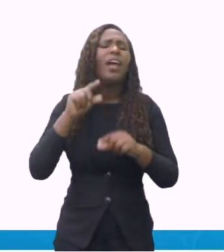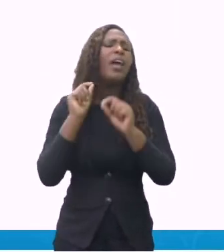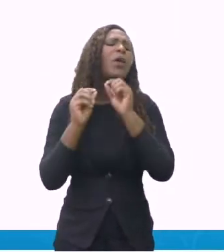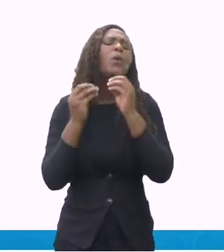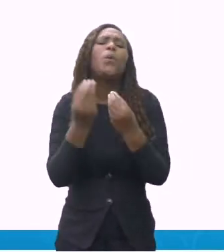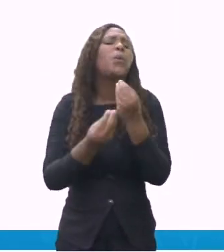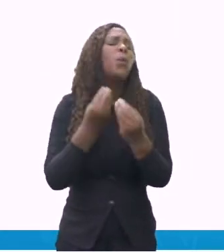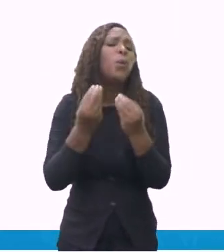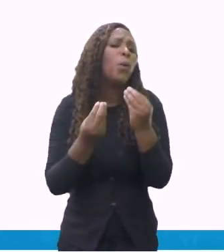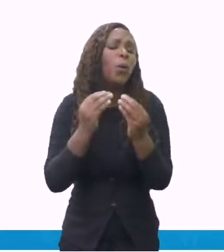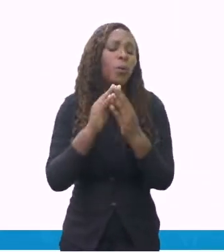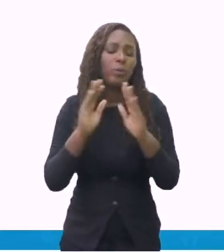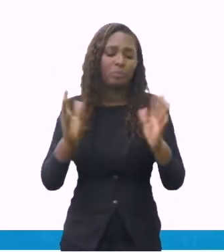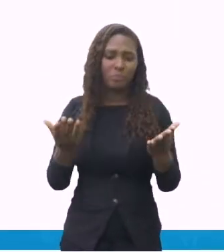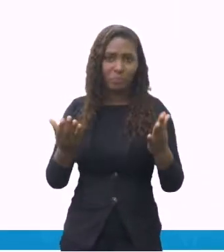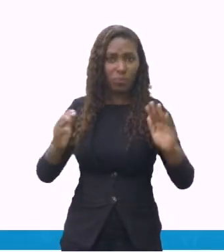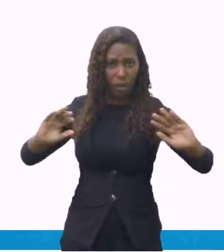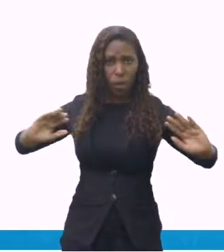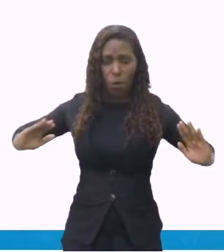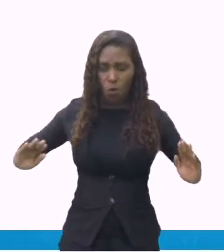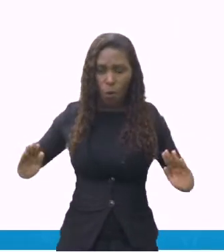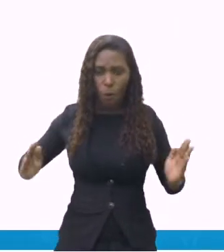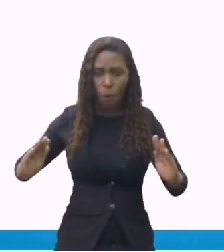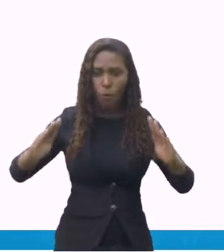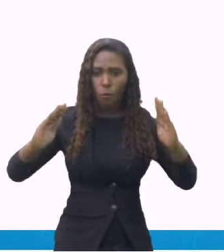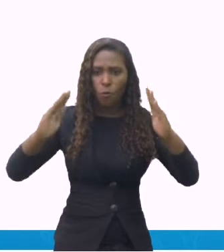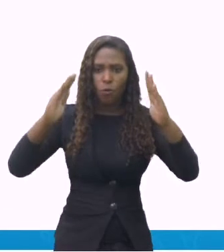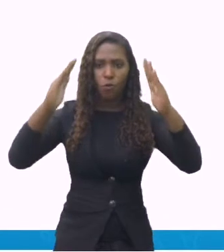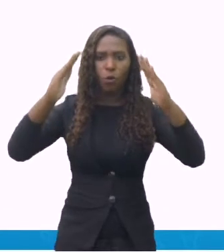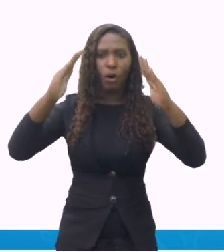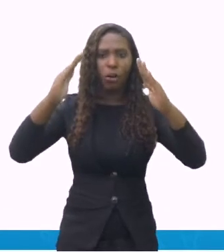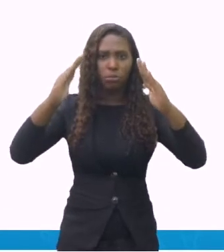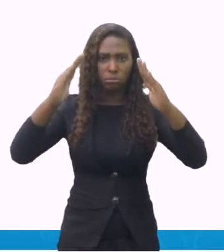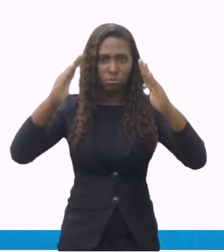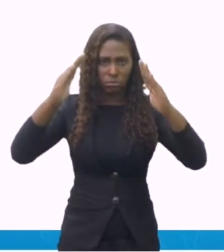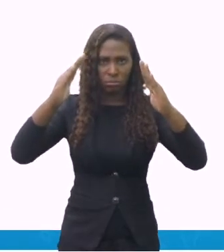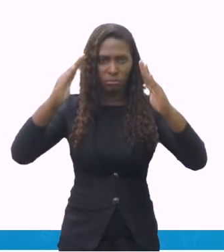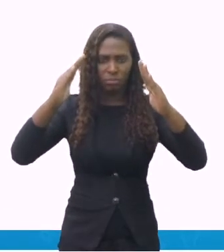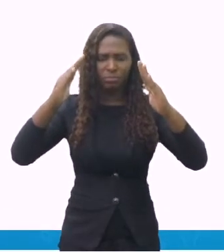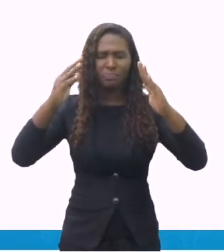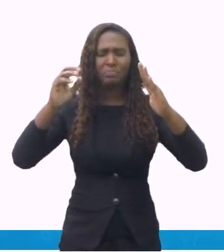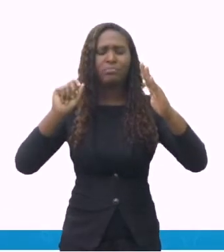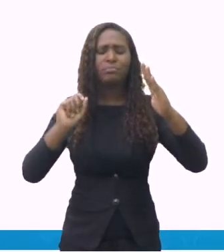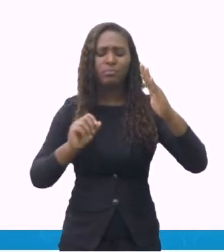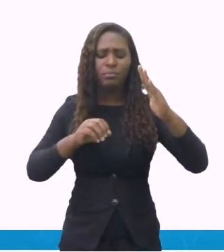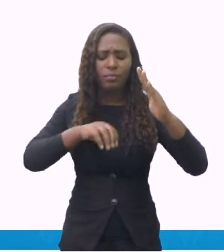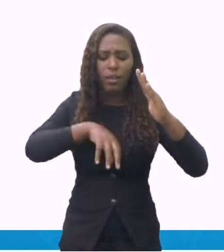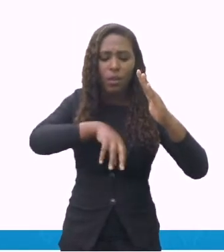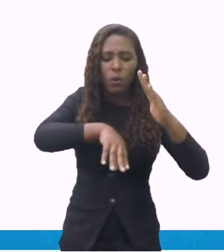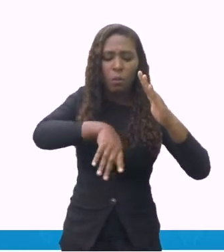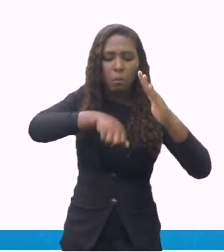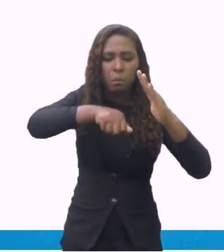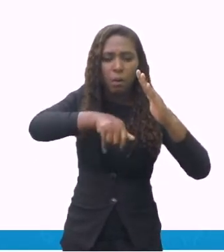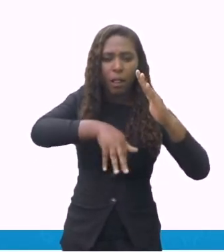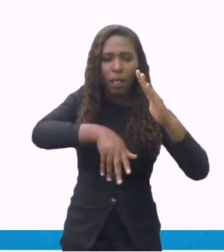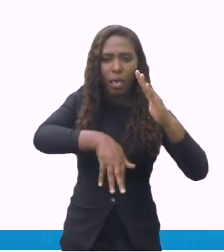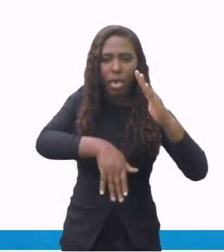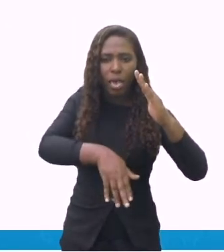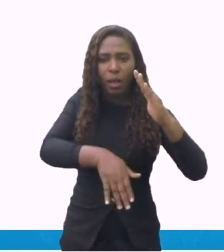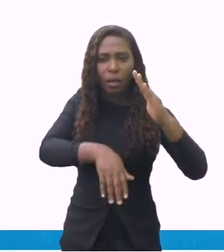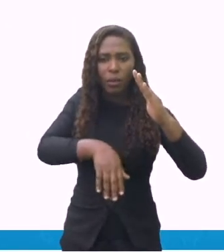As rochas vulcânicas, elas se formam pela